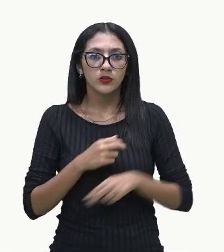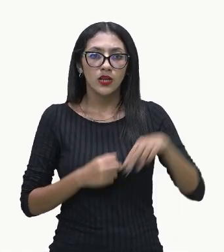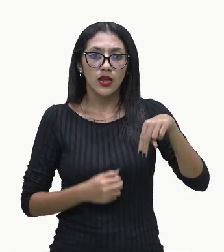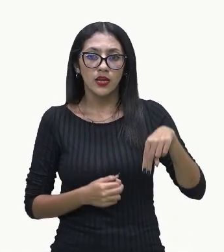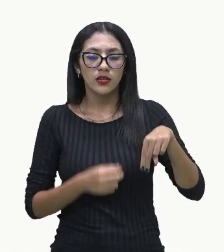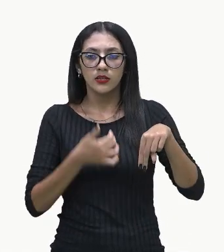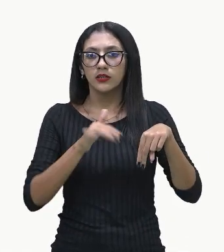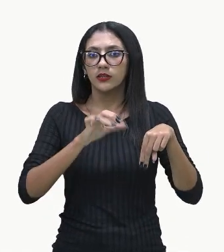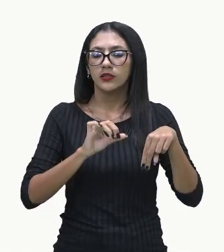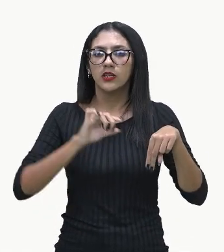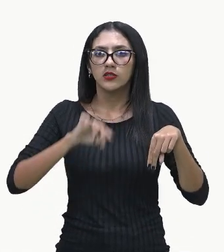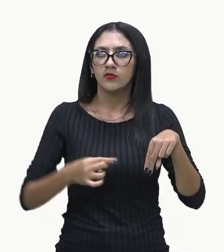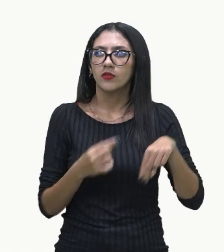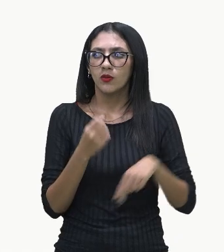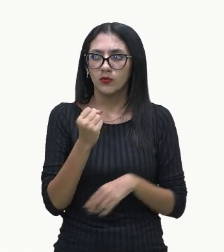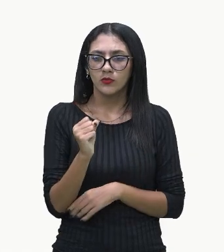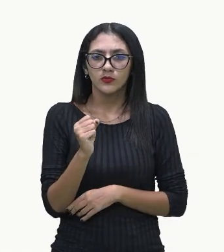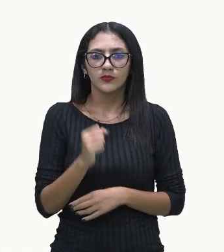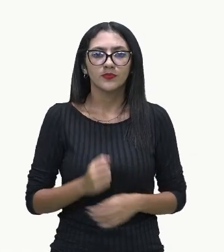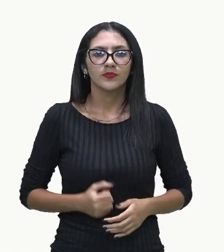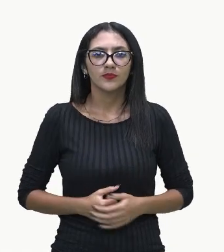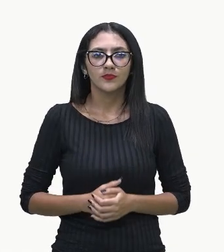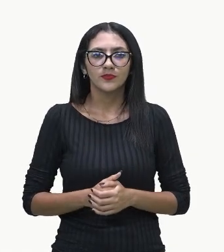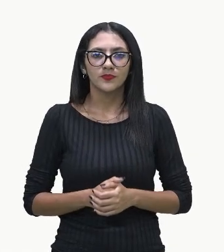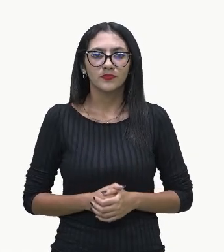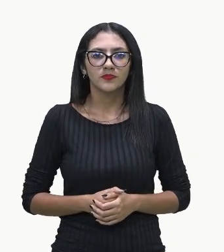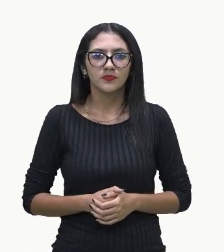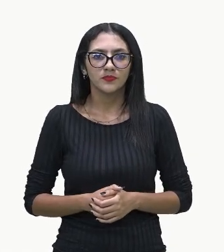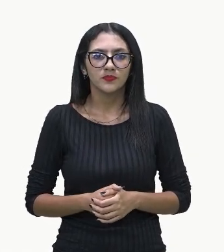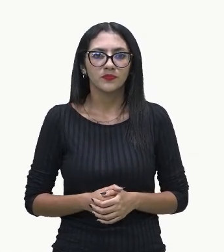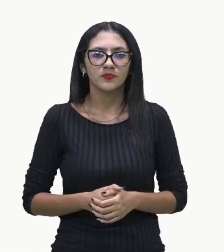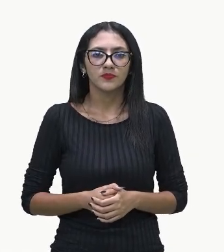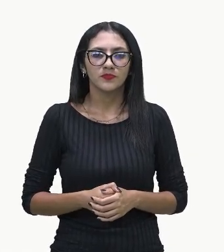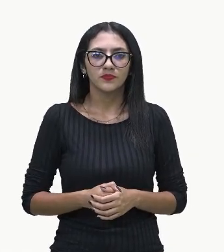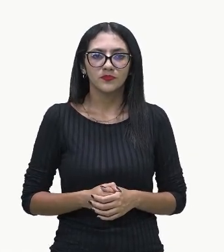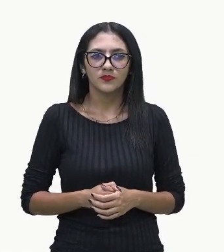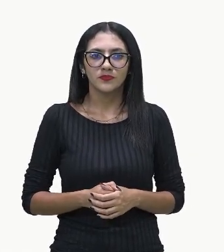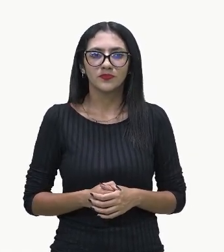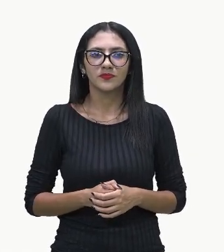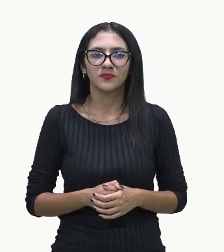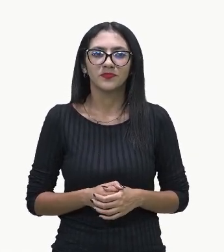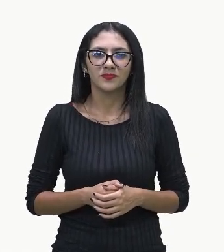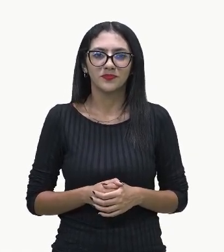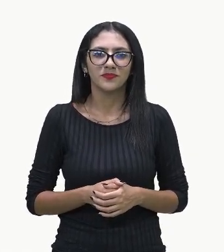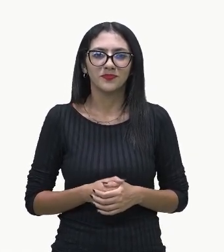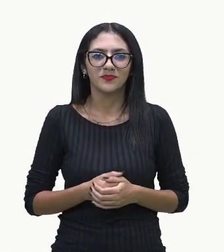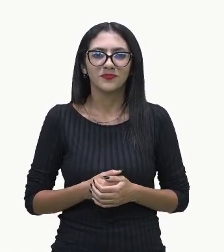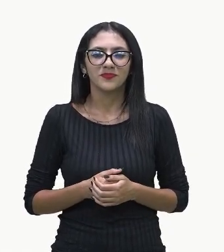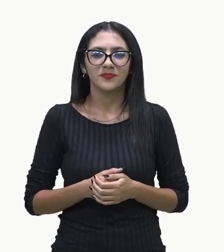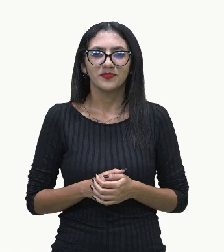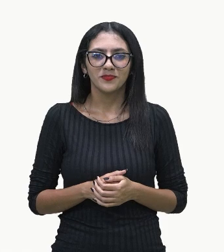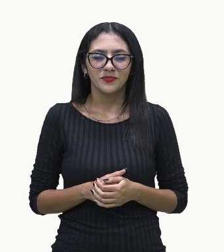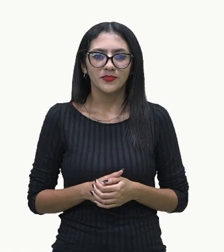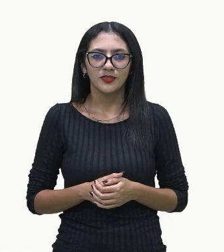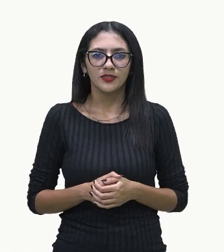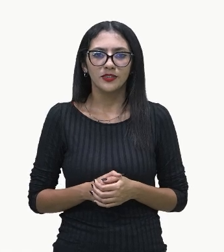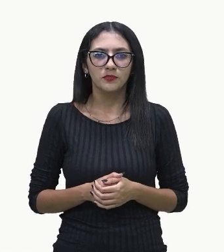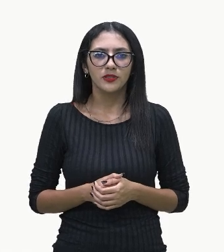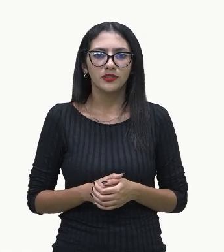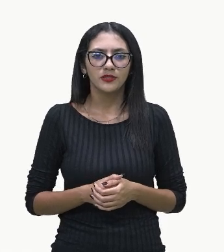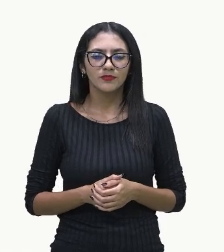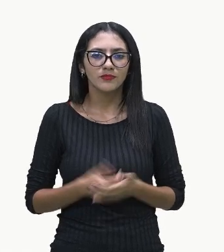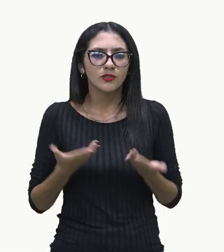10,8. Pronto. Determinamos ali o valor do M, do N. E agora, quem é que nós